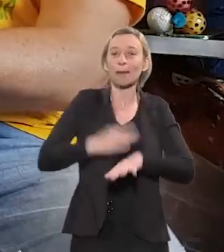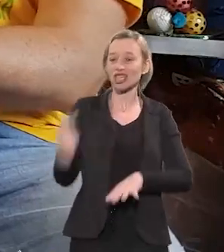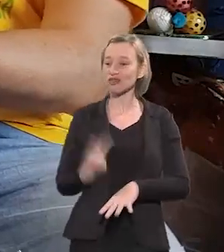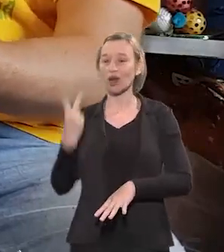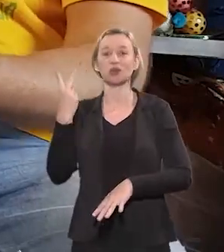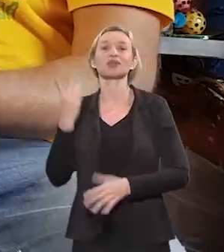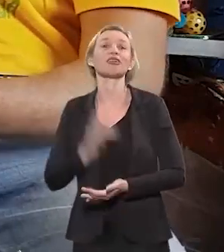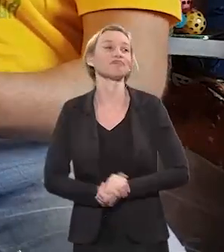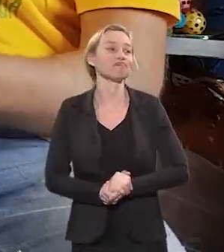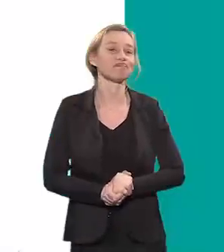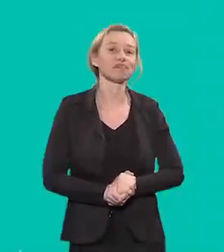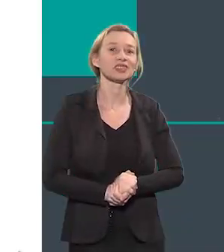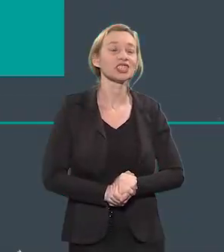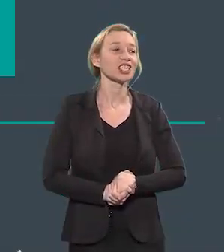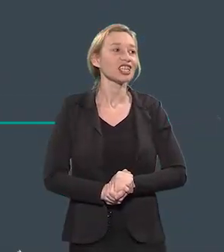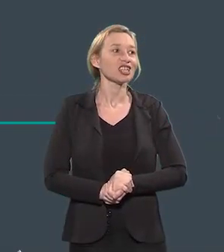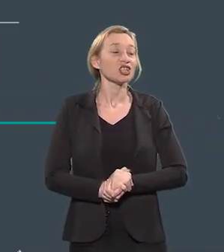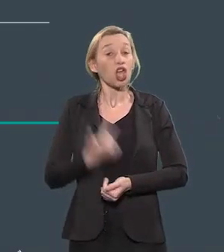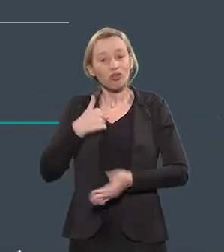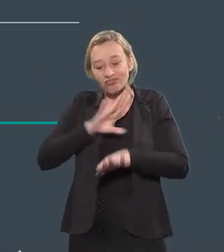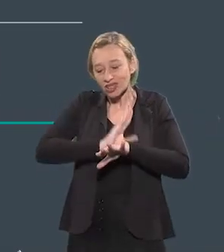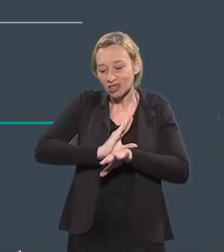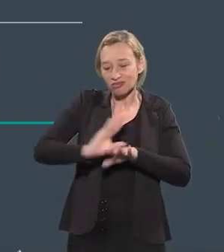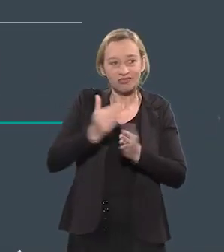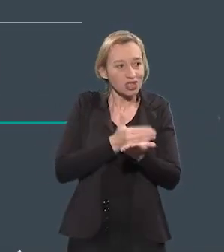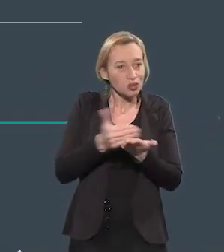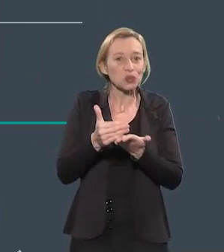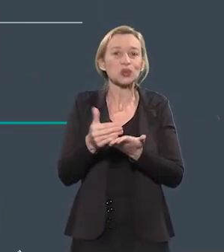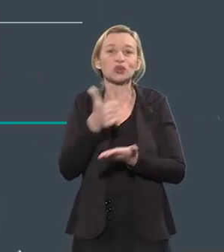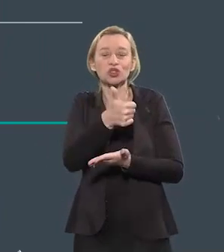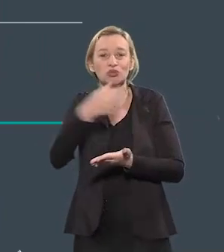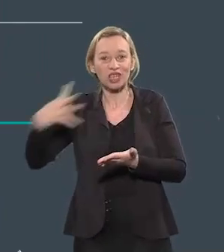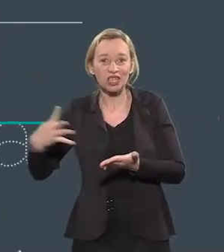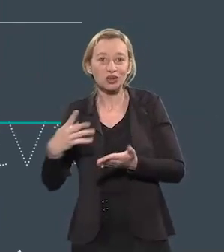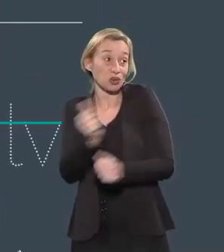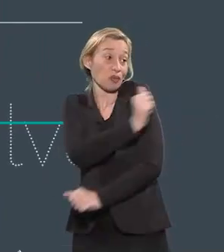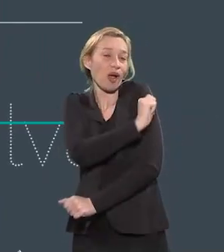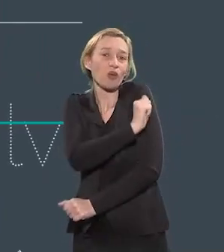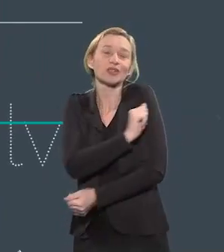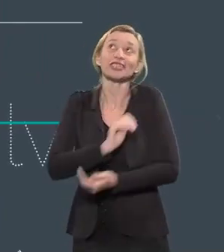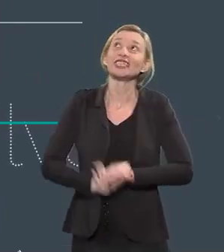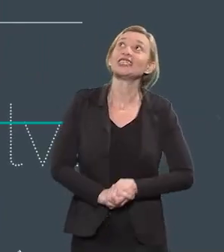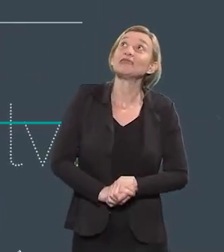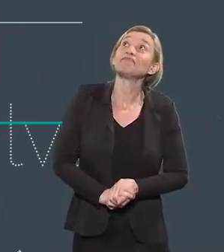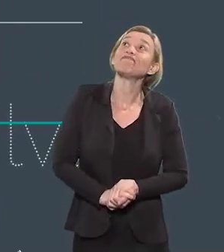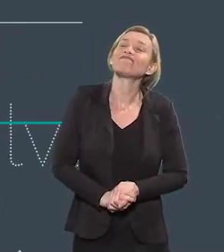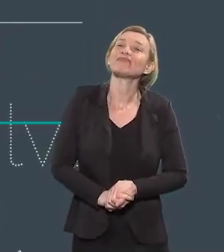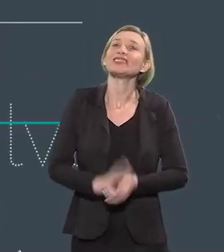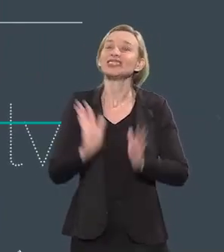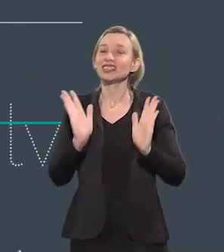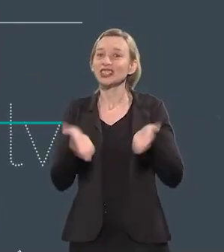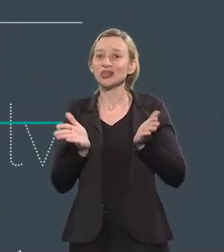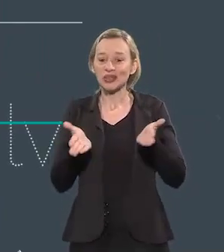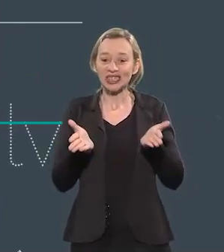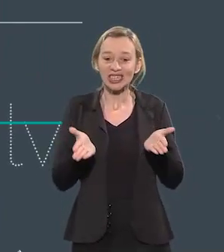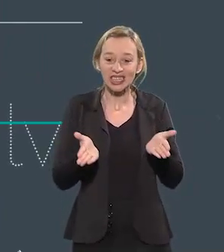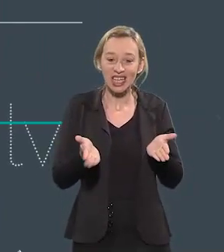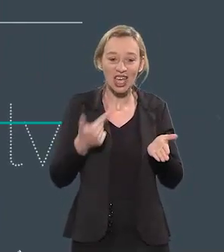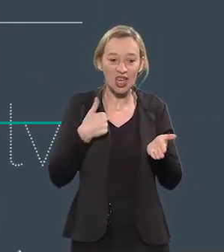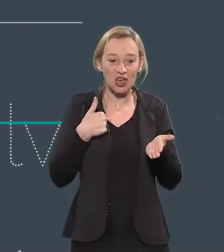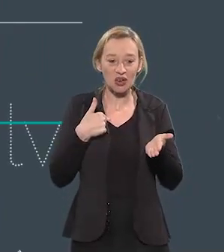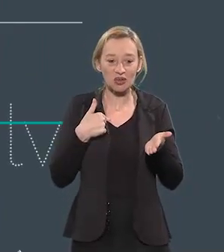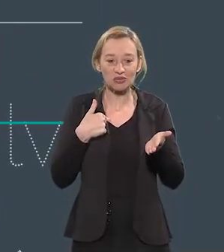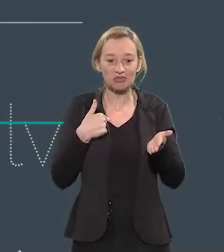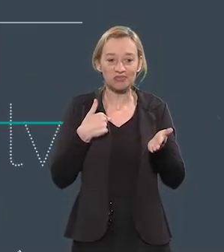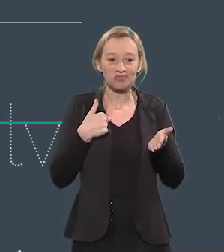começam a se valorizar. Iniciei no curso em 2014 como aluna. Desde então,